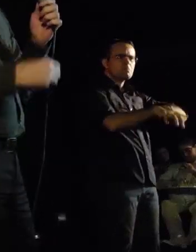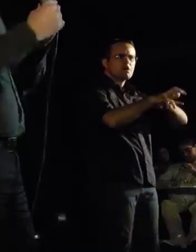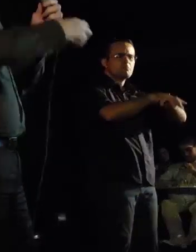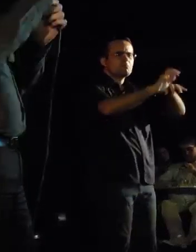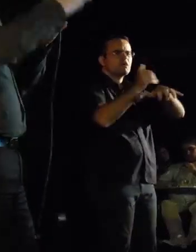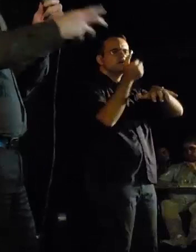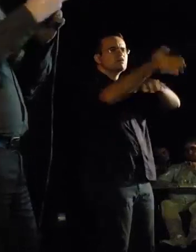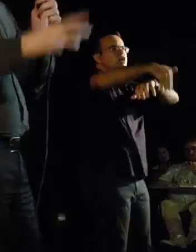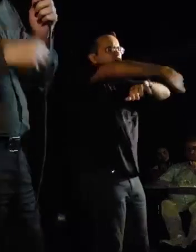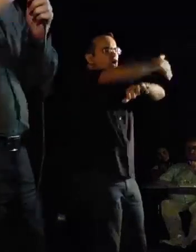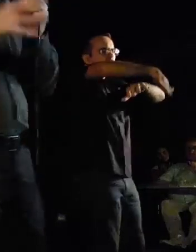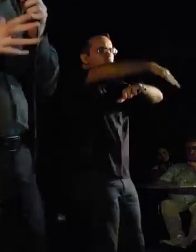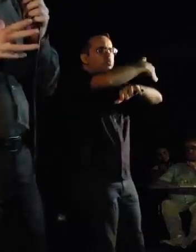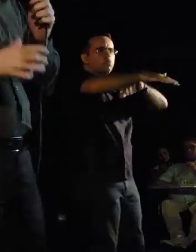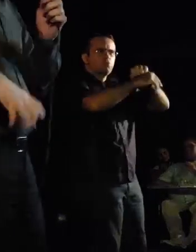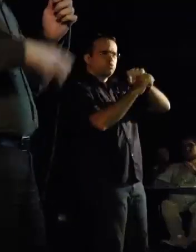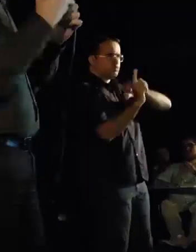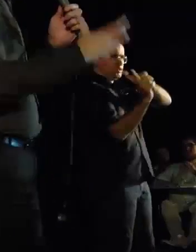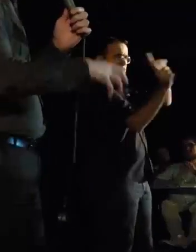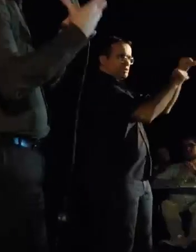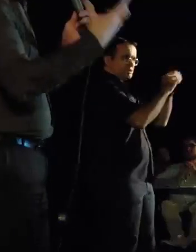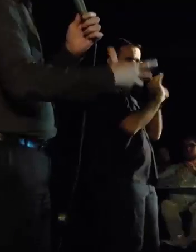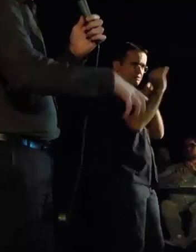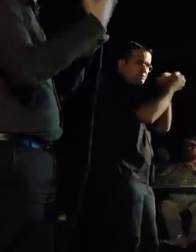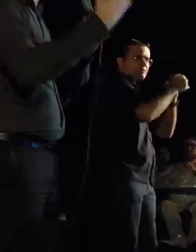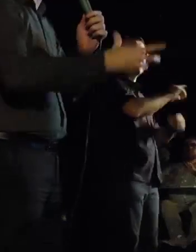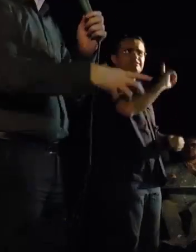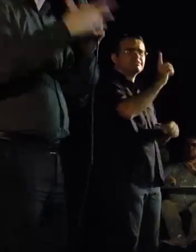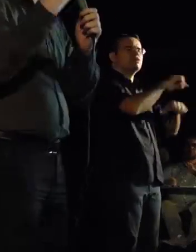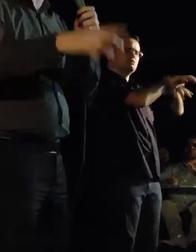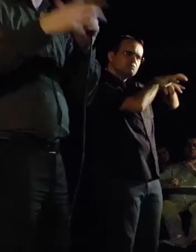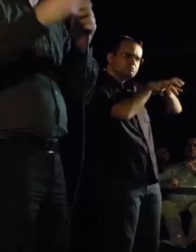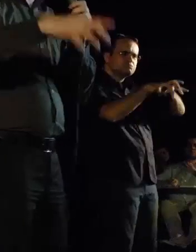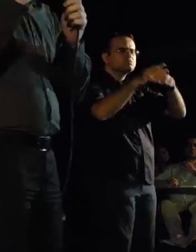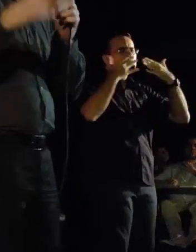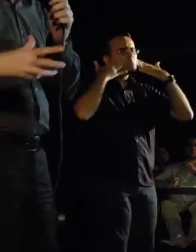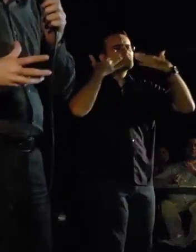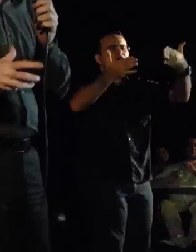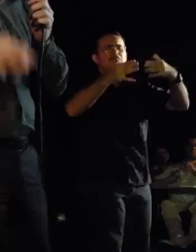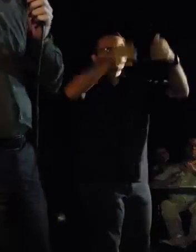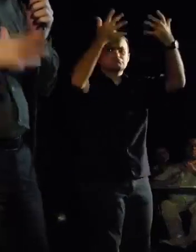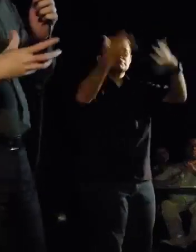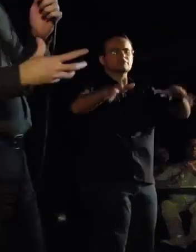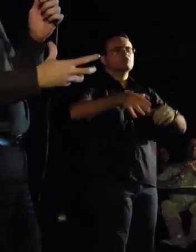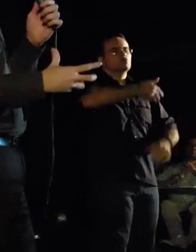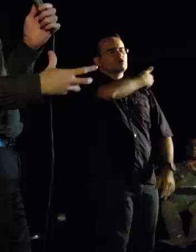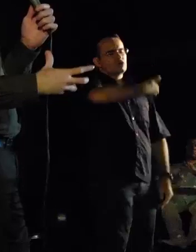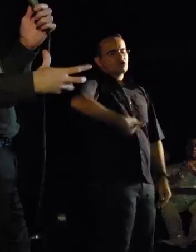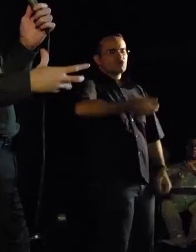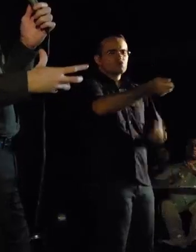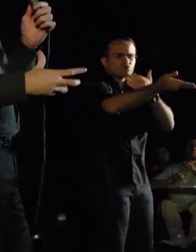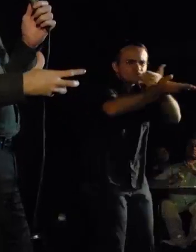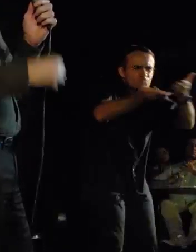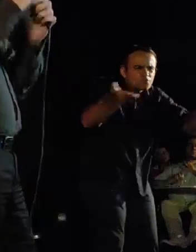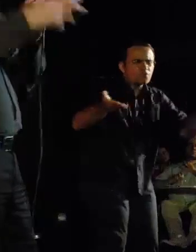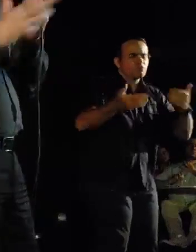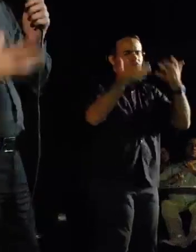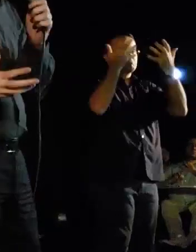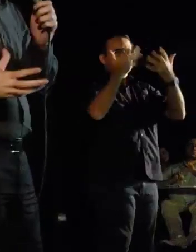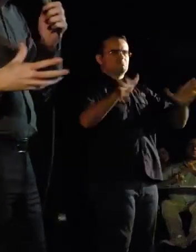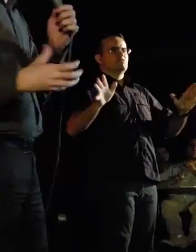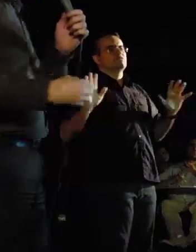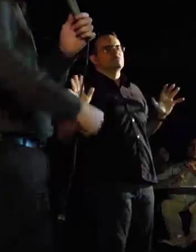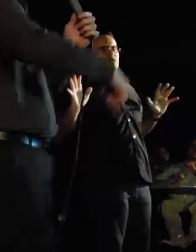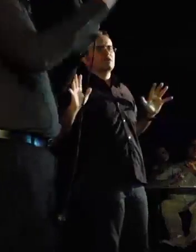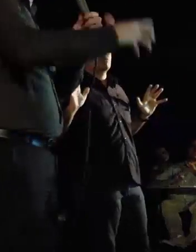ruas, porque eles estão querendo dizer muito claramente: nós não queremos mais ser governados desta forma. Ou talvez